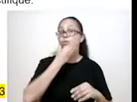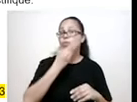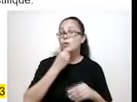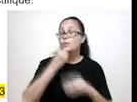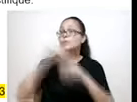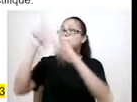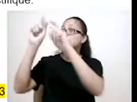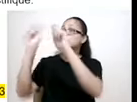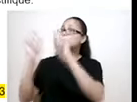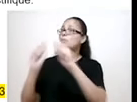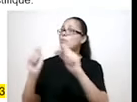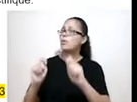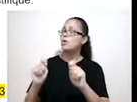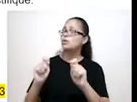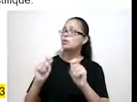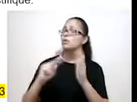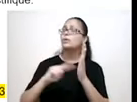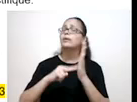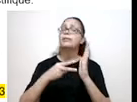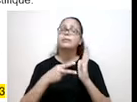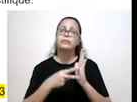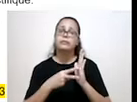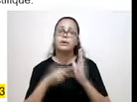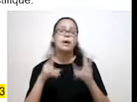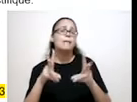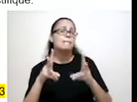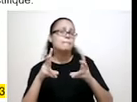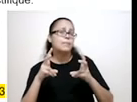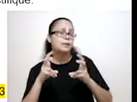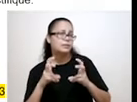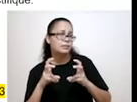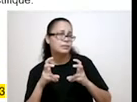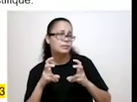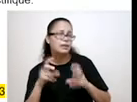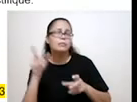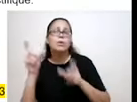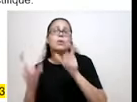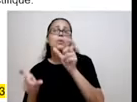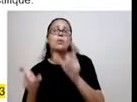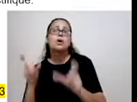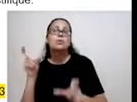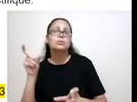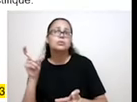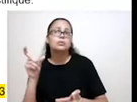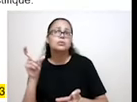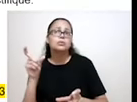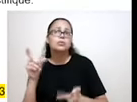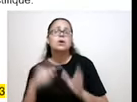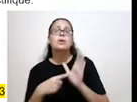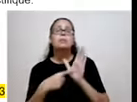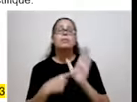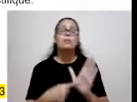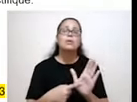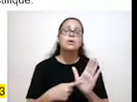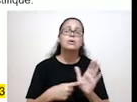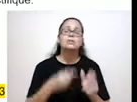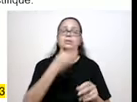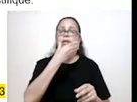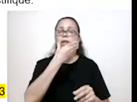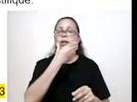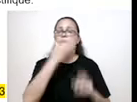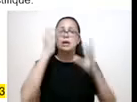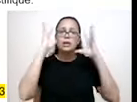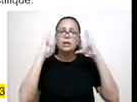Bom, percebam o seguinte, o autor afirma que os animais vivem como nascem, de acordo